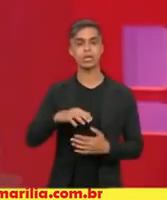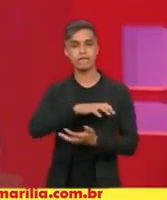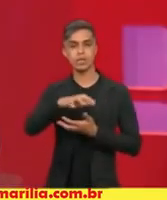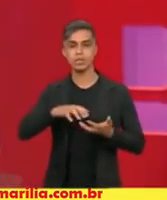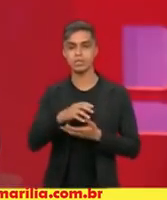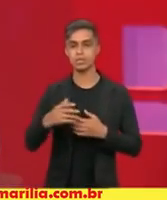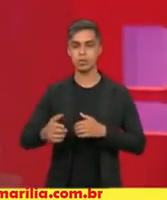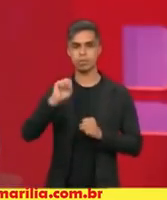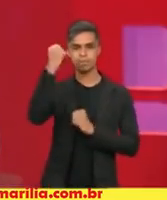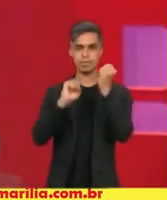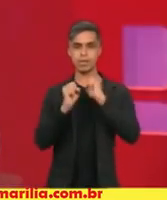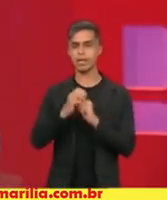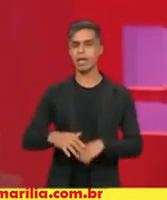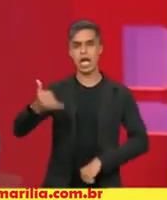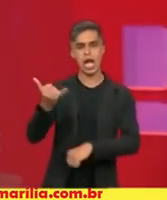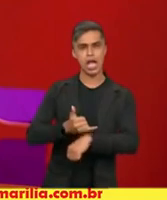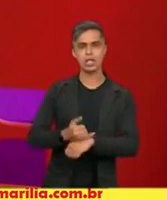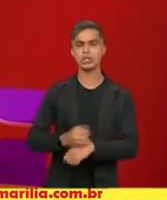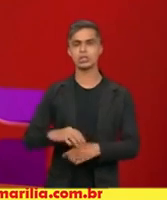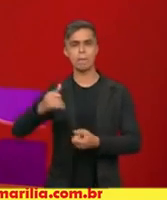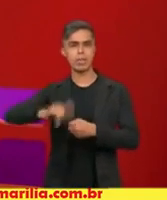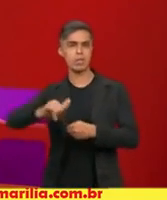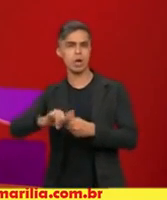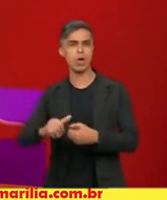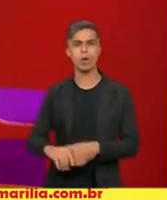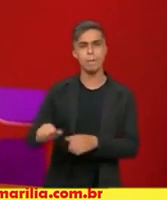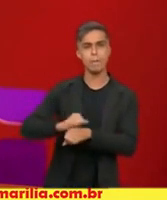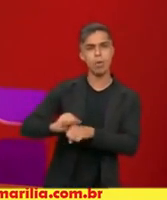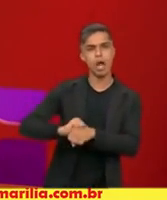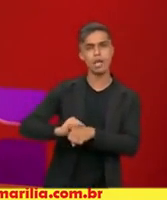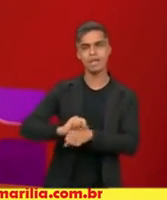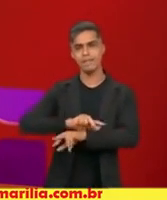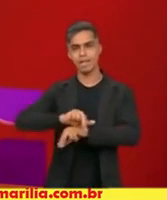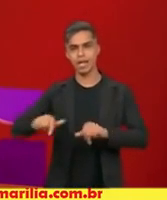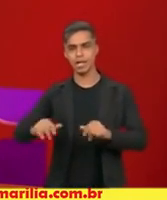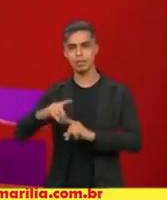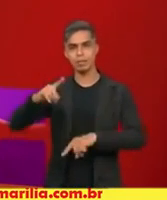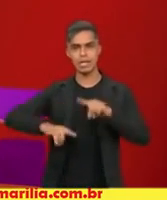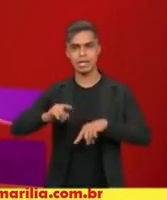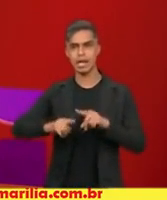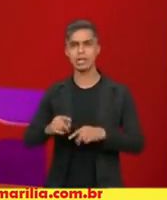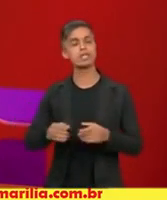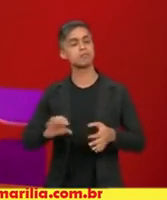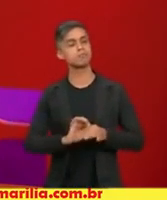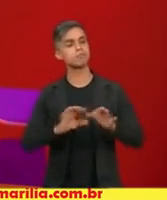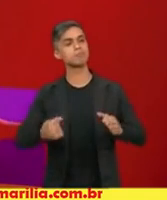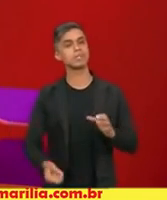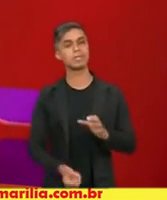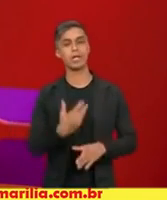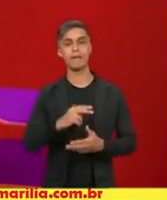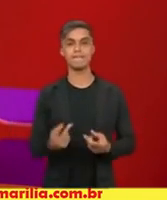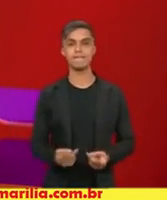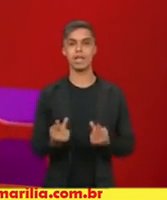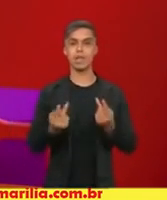o automóvel, né, o petróleo e assim sucessivamente, a borracha, né, são novas técnicas que permitem a aceleração da criação de valor,